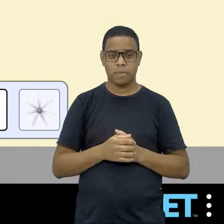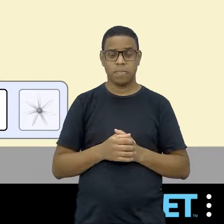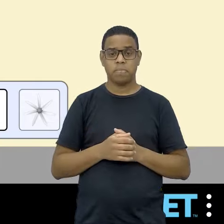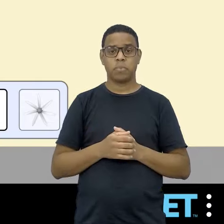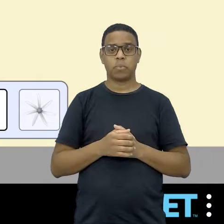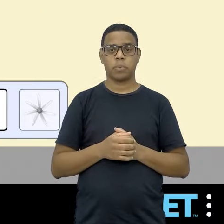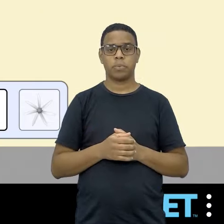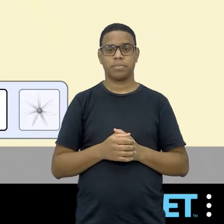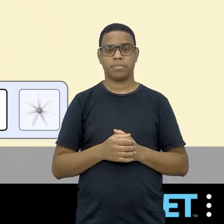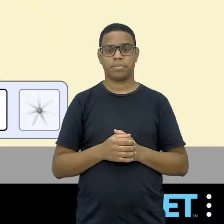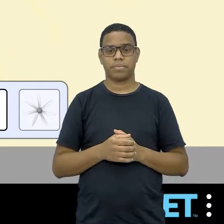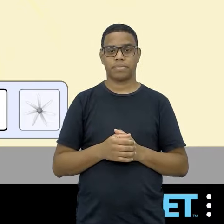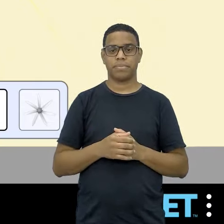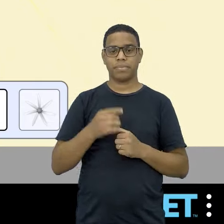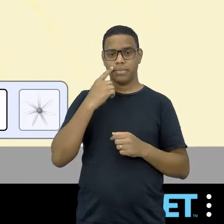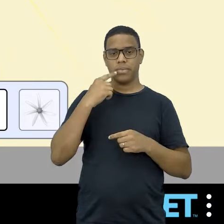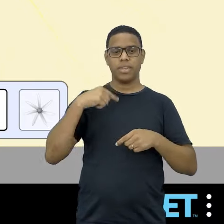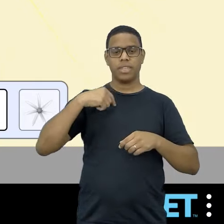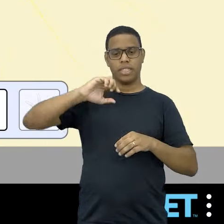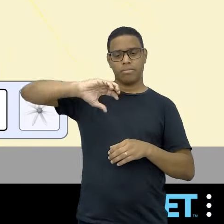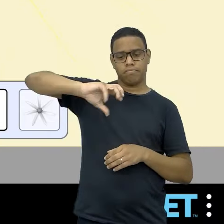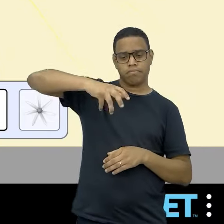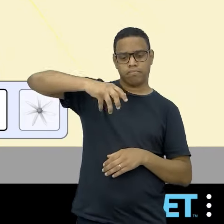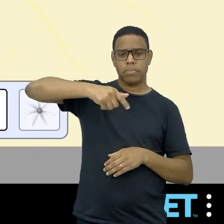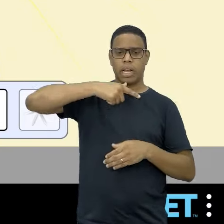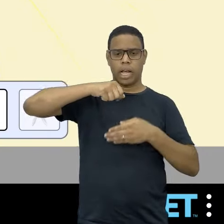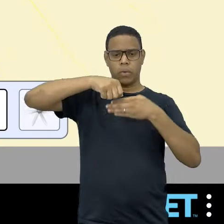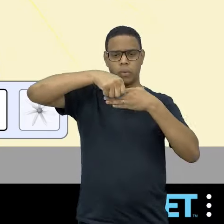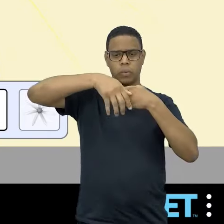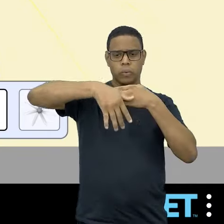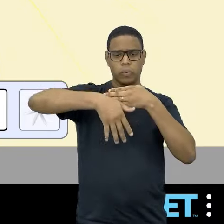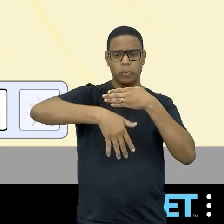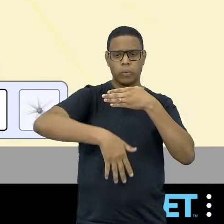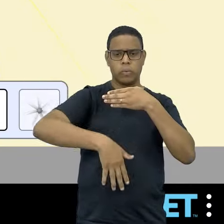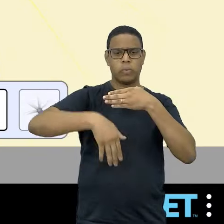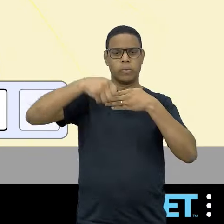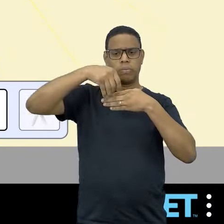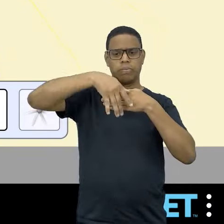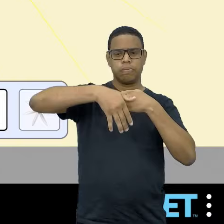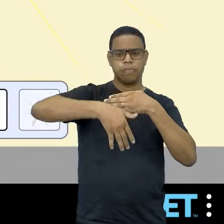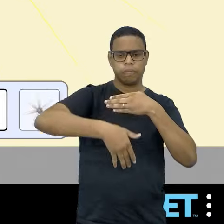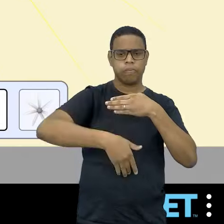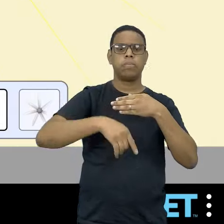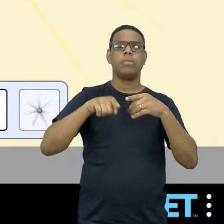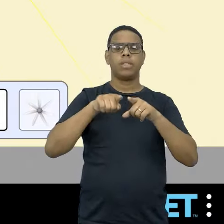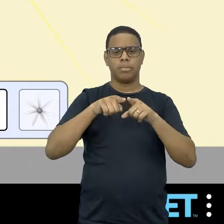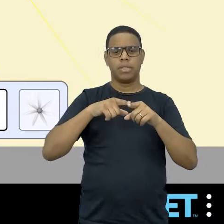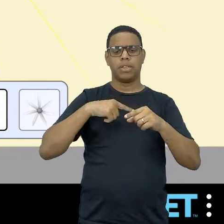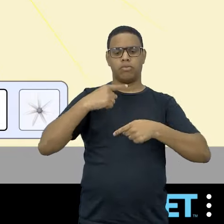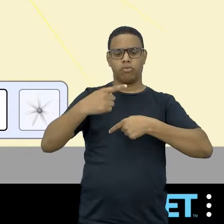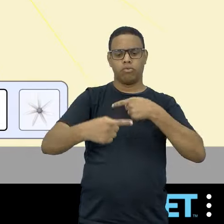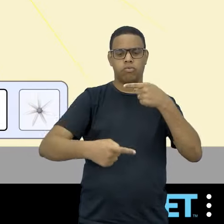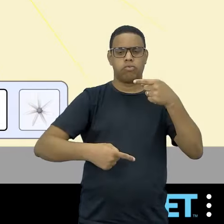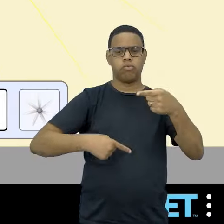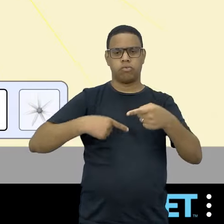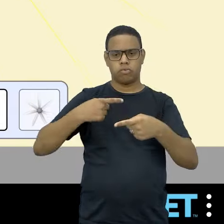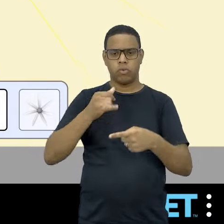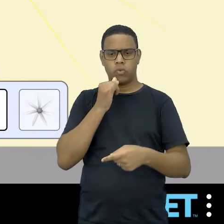essa válvula, ó. Olha a água caindo lá, também gerando energia.